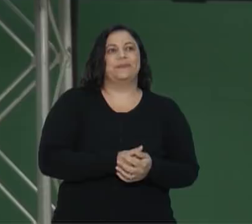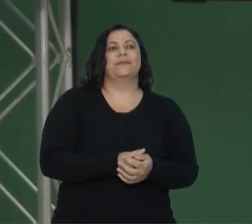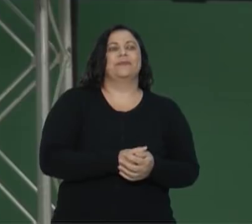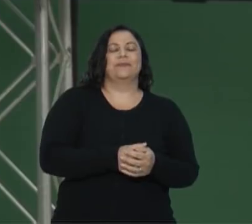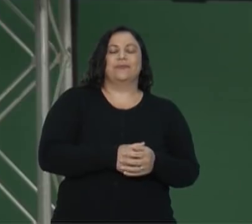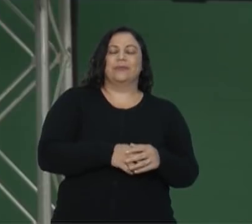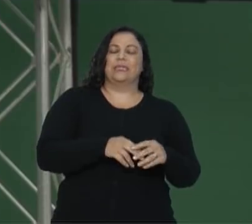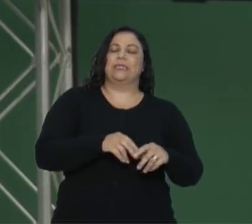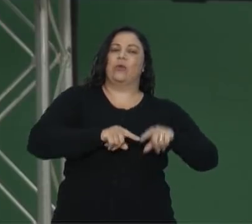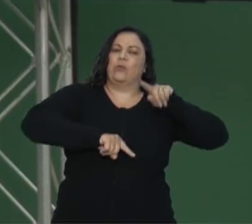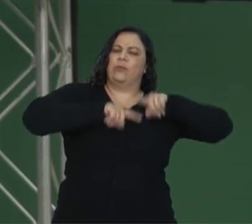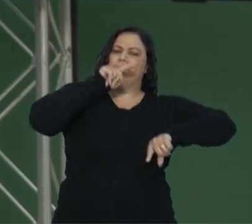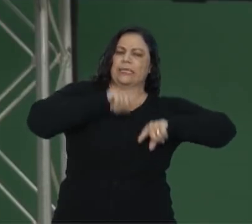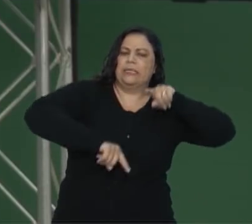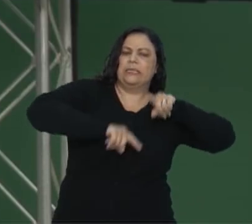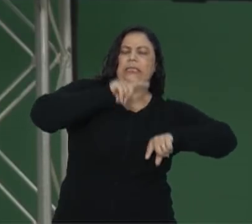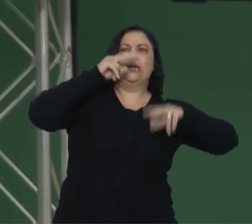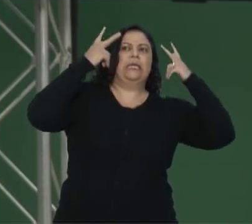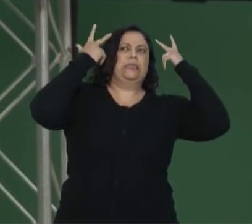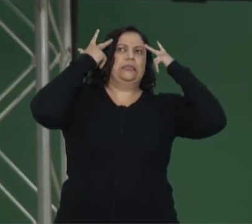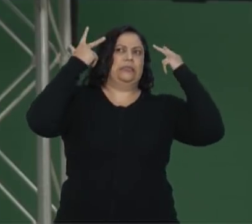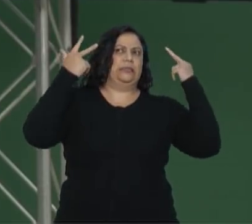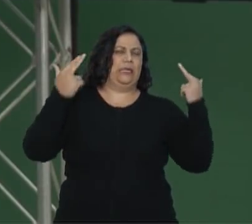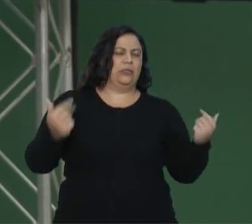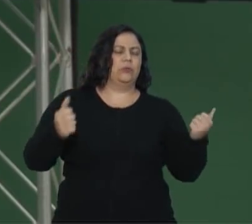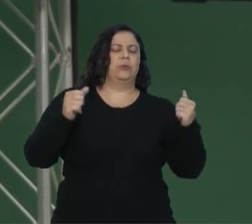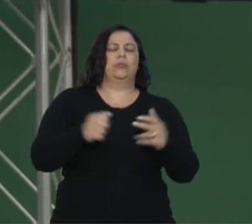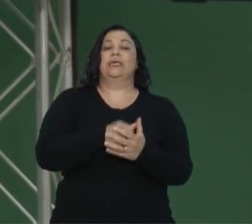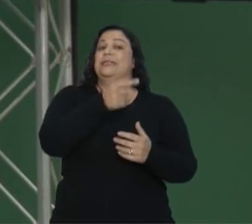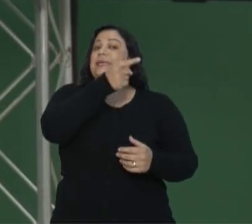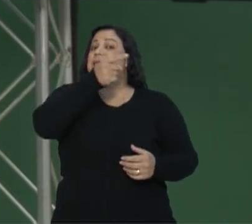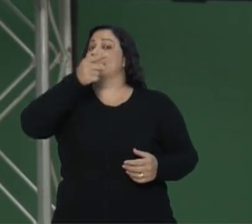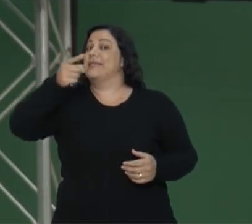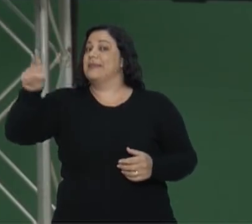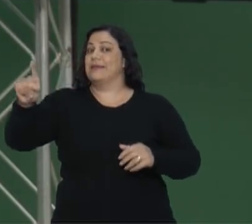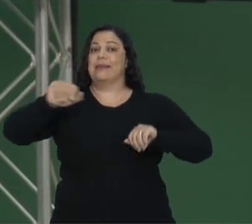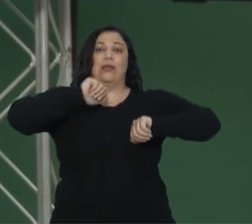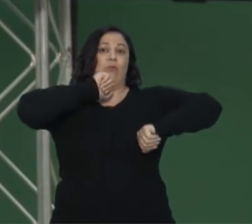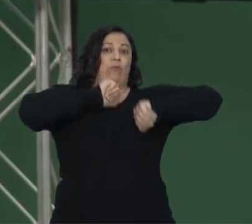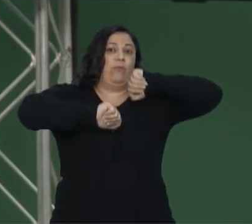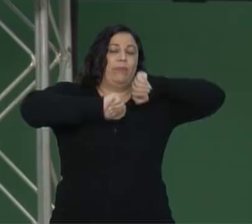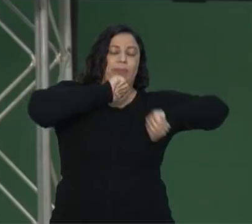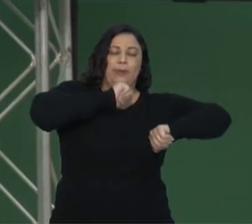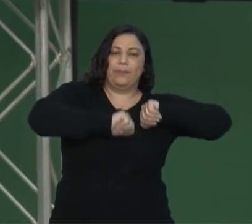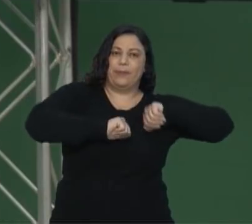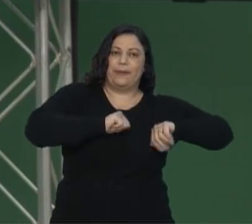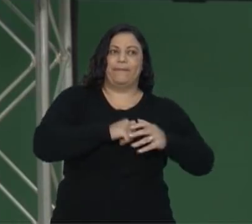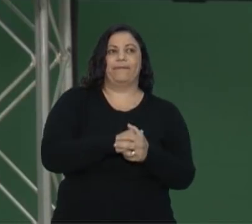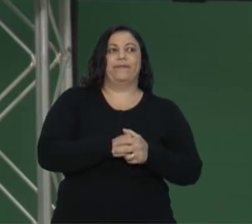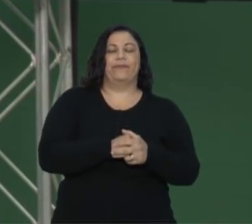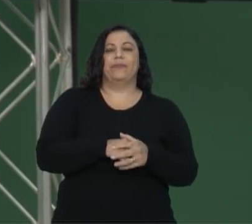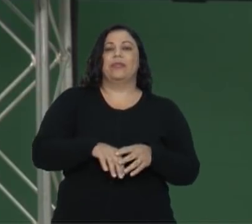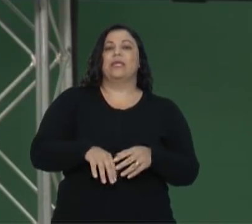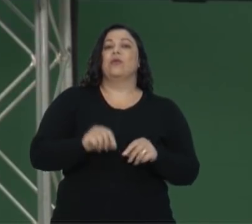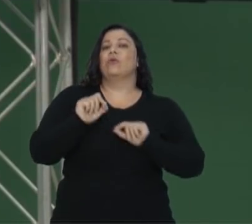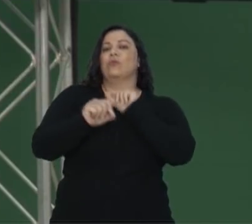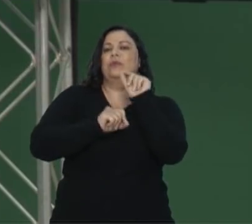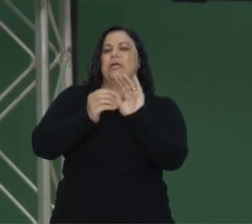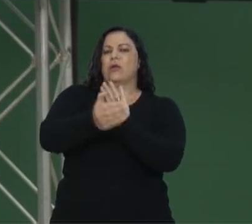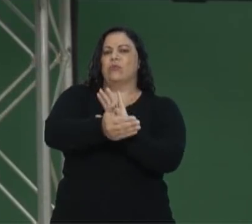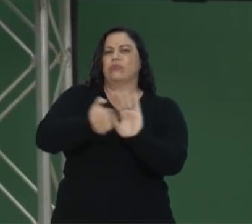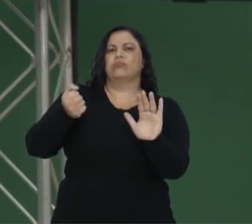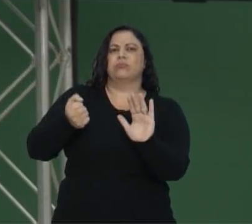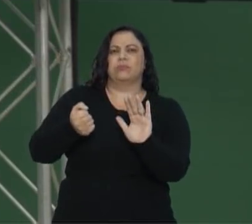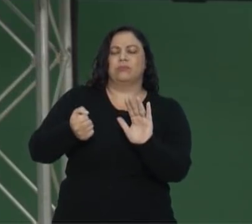materiais naturais não manufaturados são aqueles que eu retirei, extraí